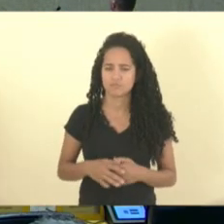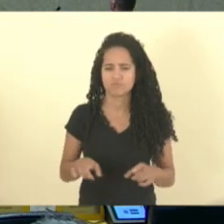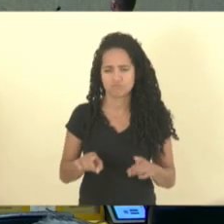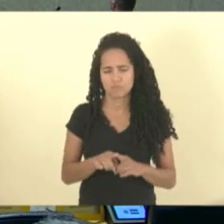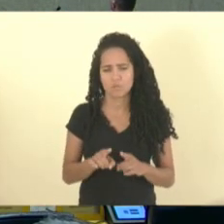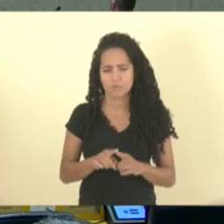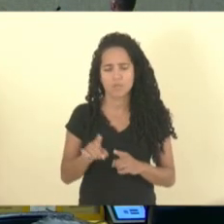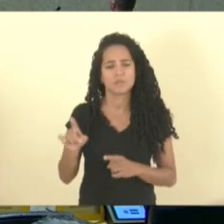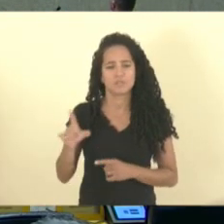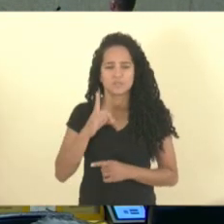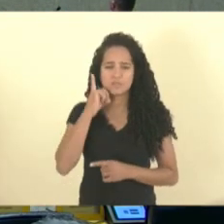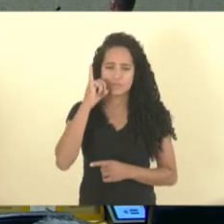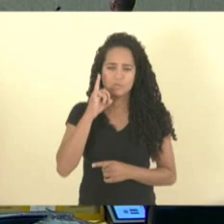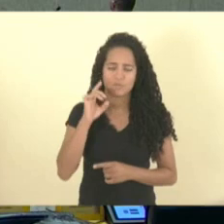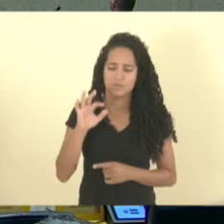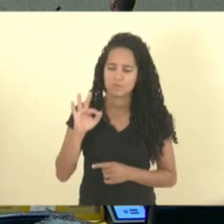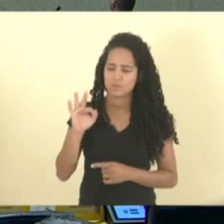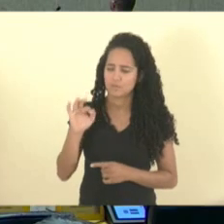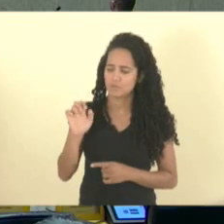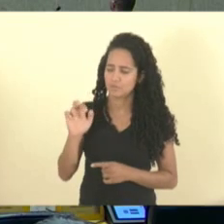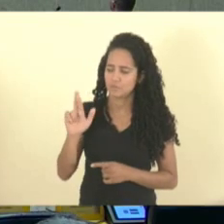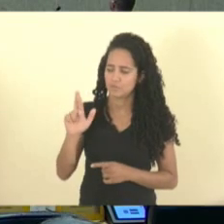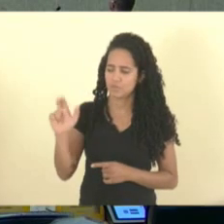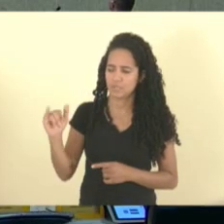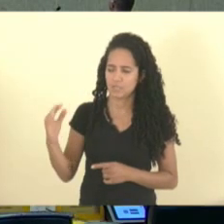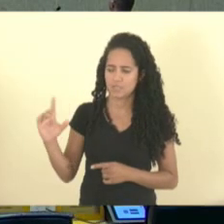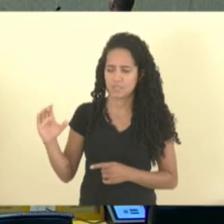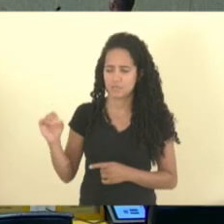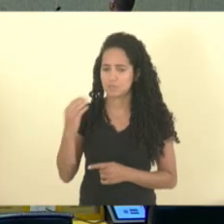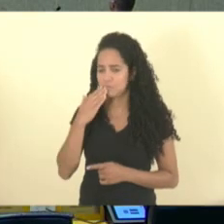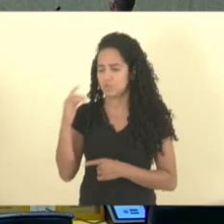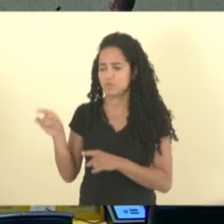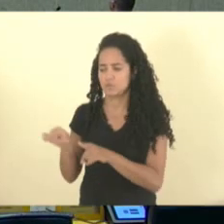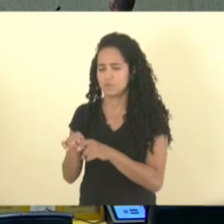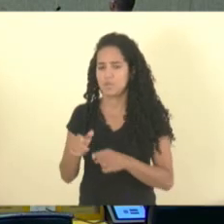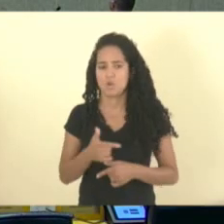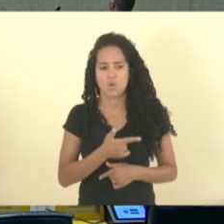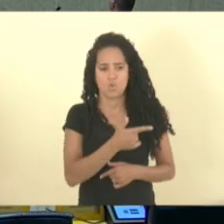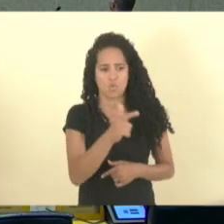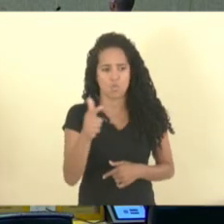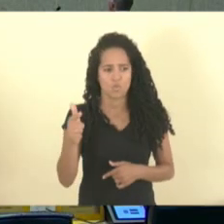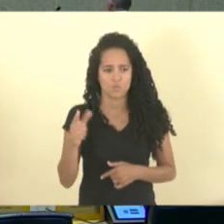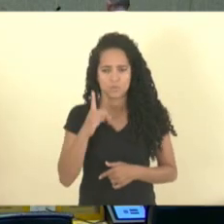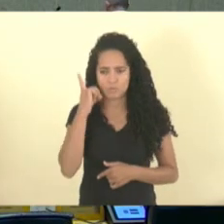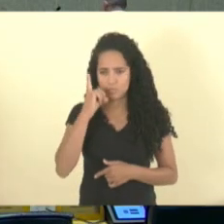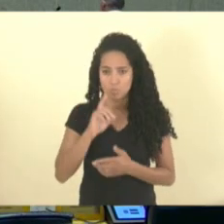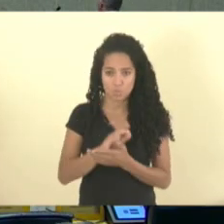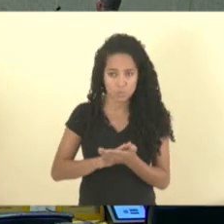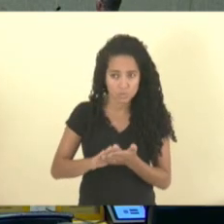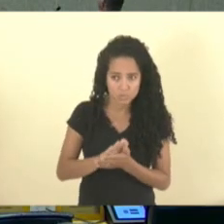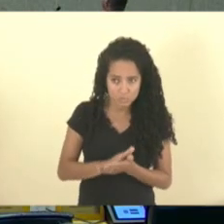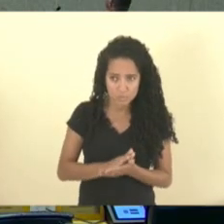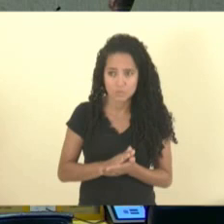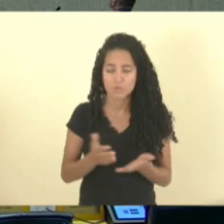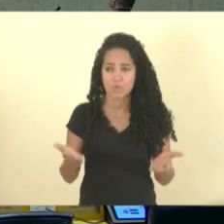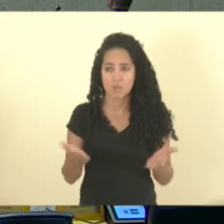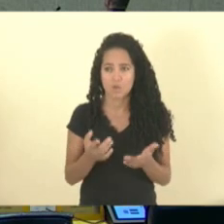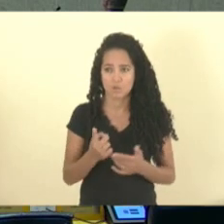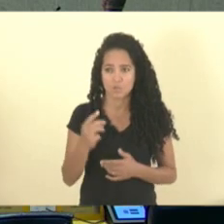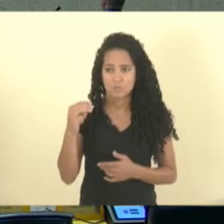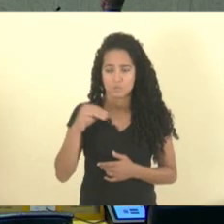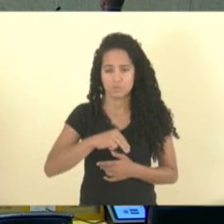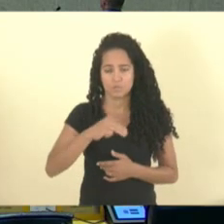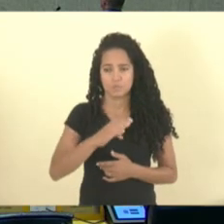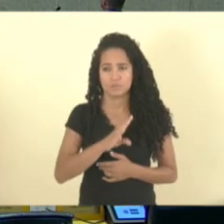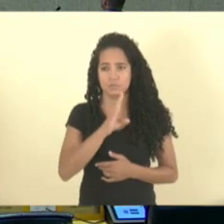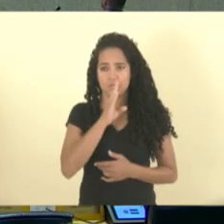as manifestações de minuto de silêncio, deputado Teodorico Ferraço. Não tendo mais nenhum deputado, nesse momento então faremos um minuto de silêncio, solicitação